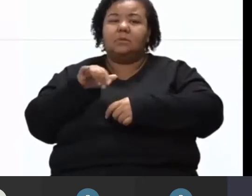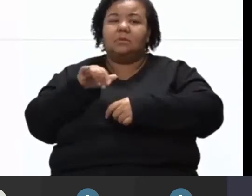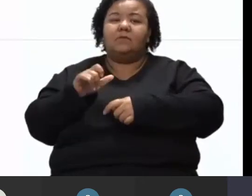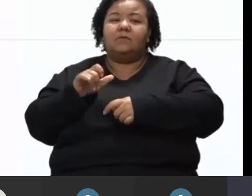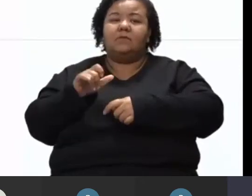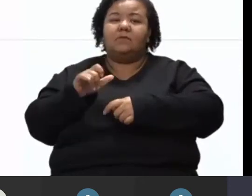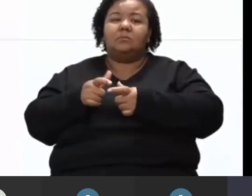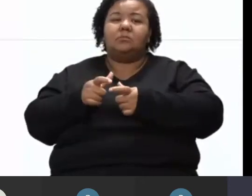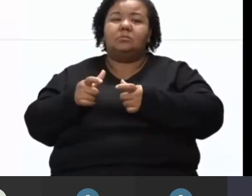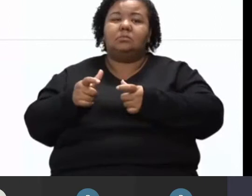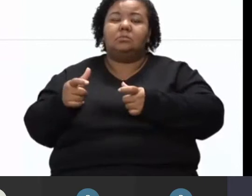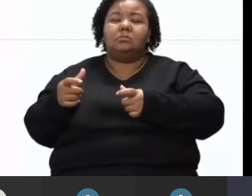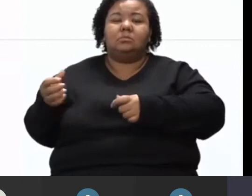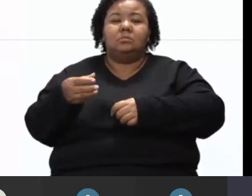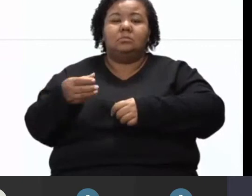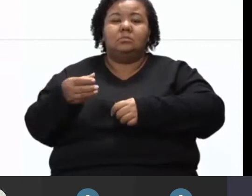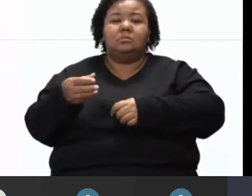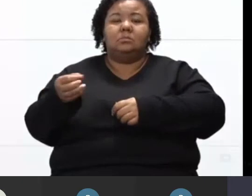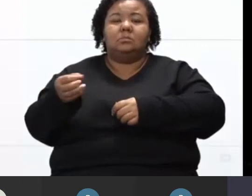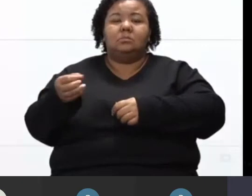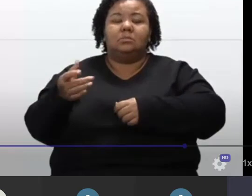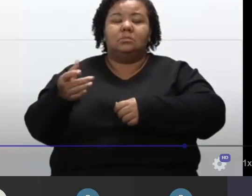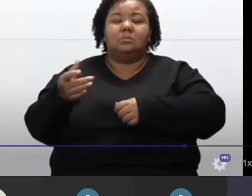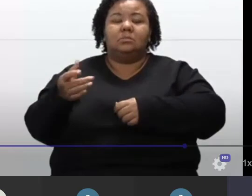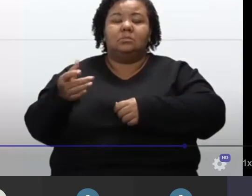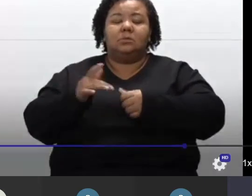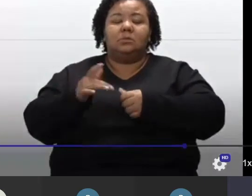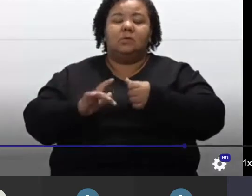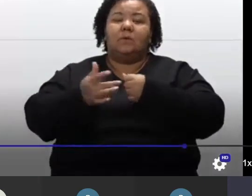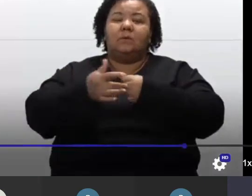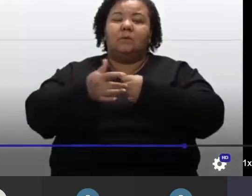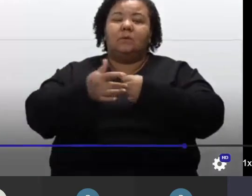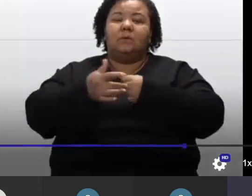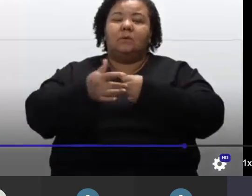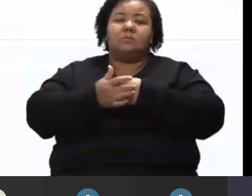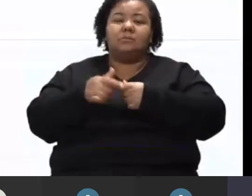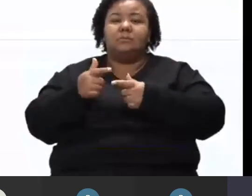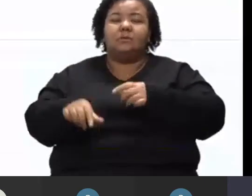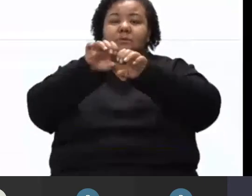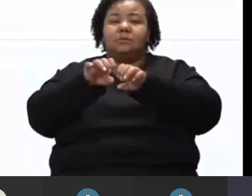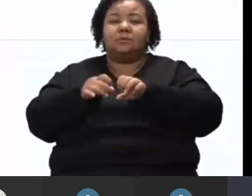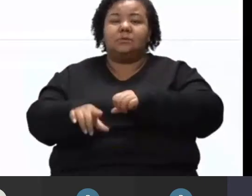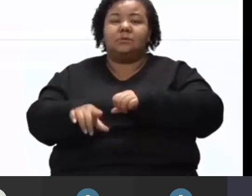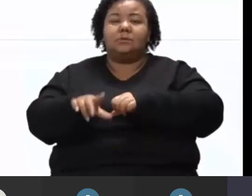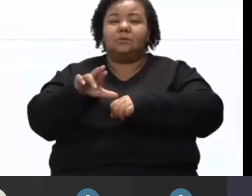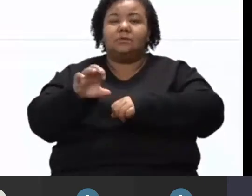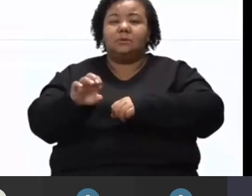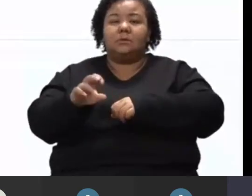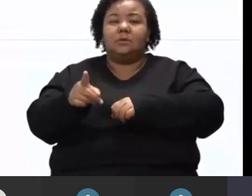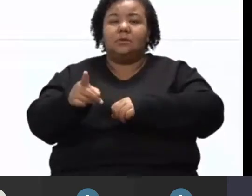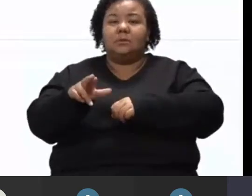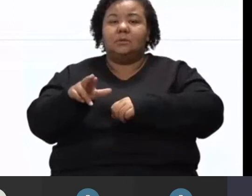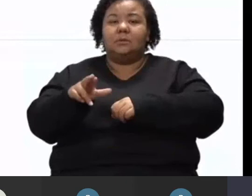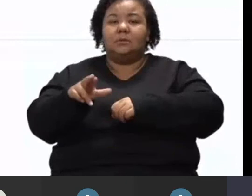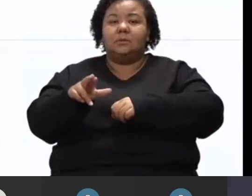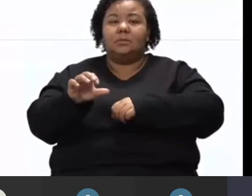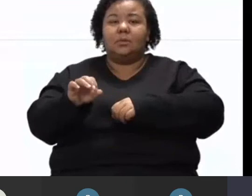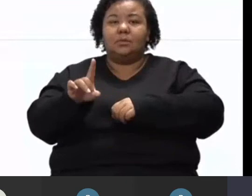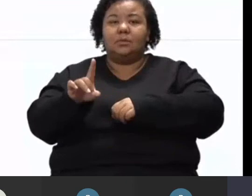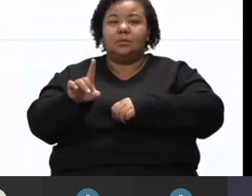então crescer e vai gerar uma nova célula fúngica. Por isso que nós dizemos que ele é a estrutura de reprodução do fungo. Por quê? Porque